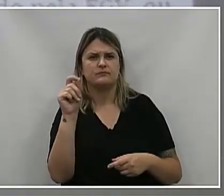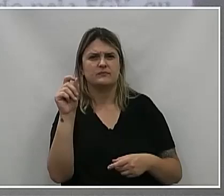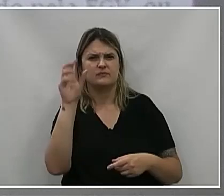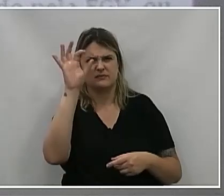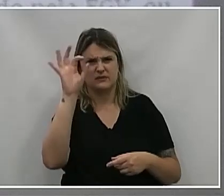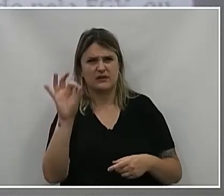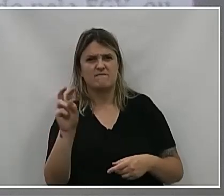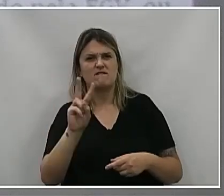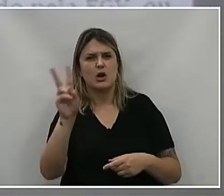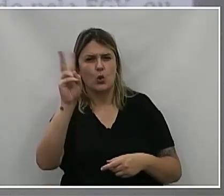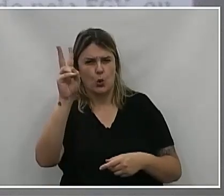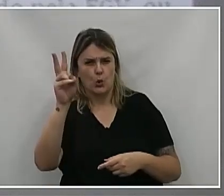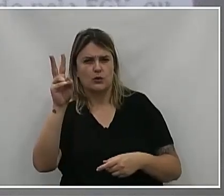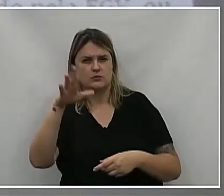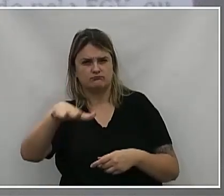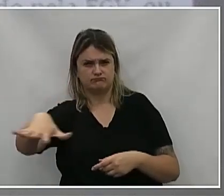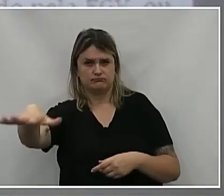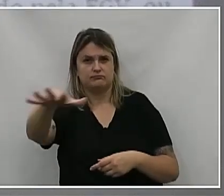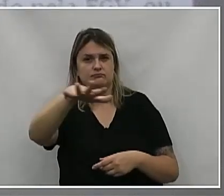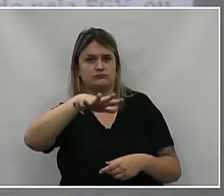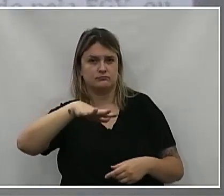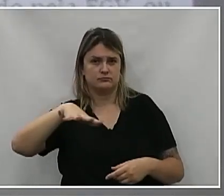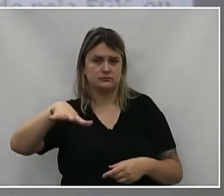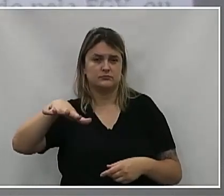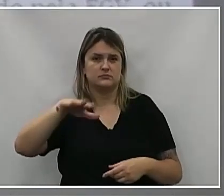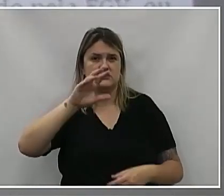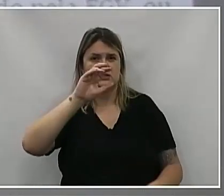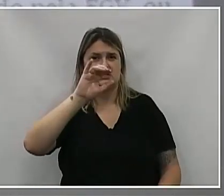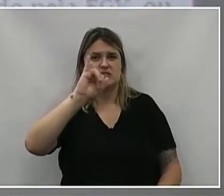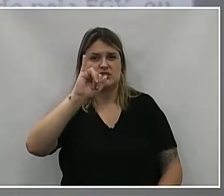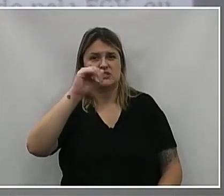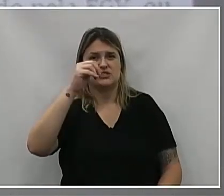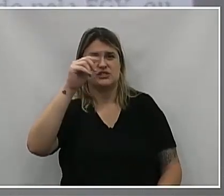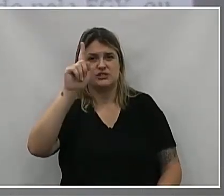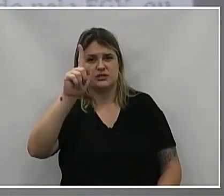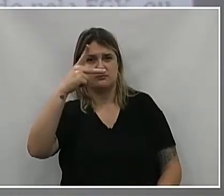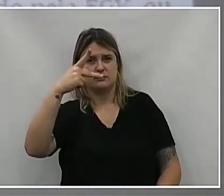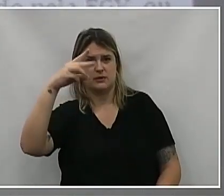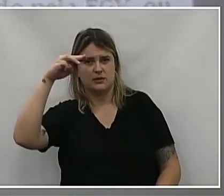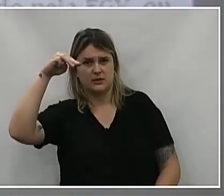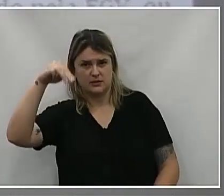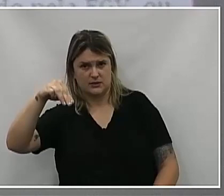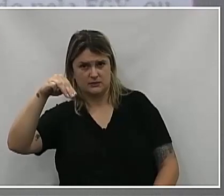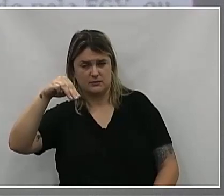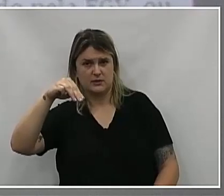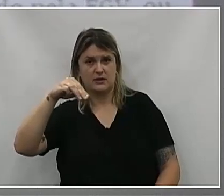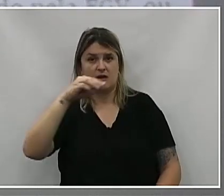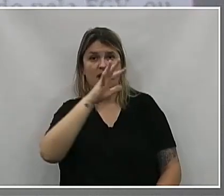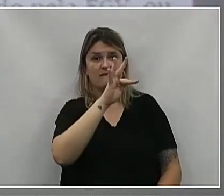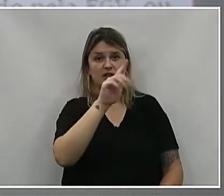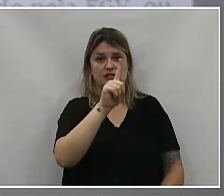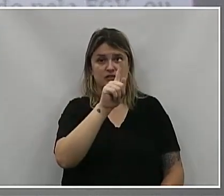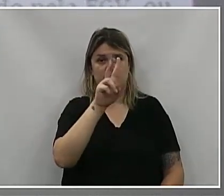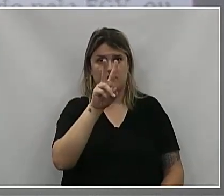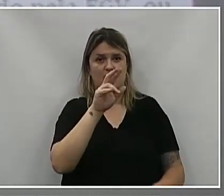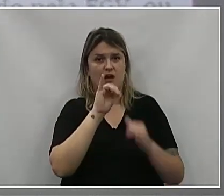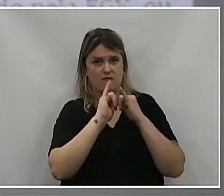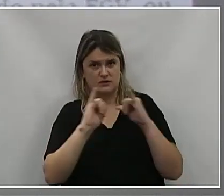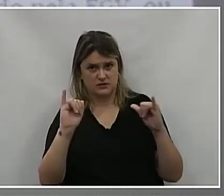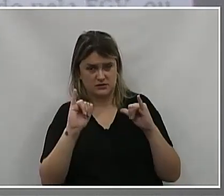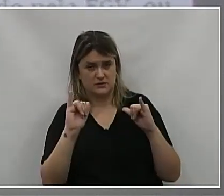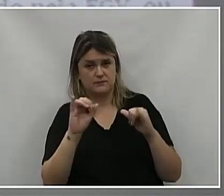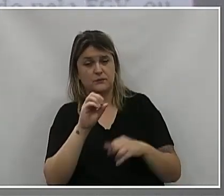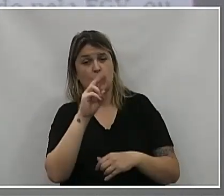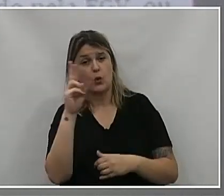preços do mercado, que é o IGPM, divulgado pela FGV, ou outro índice que